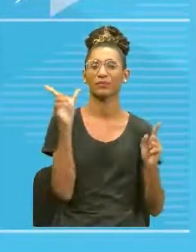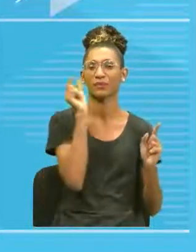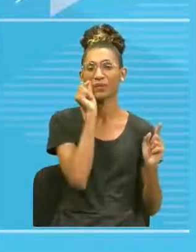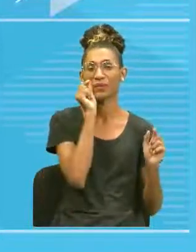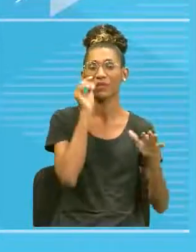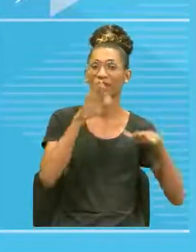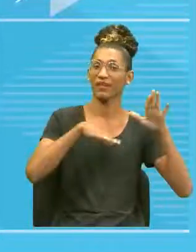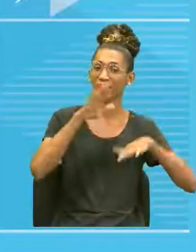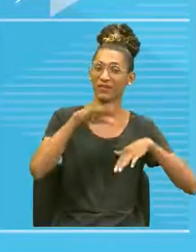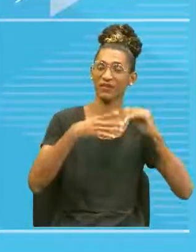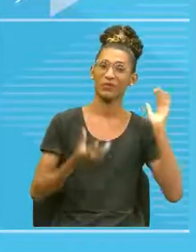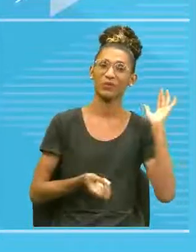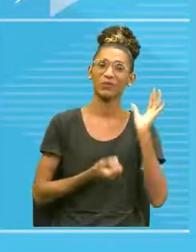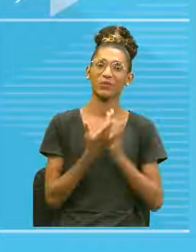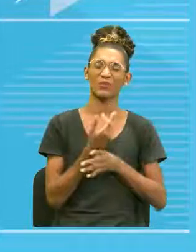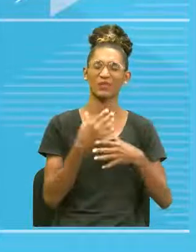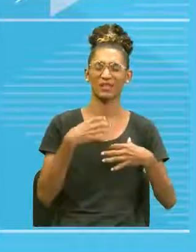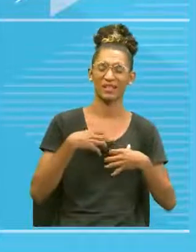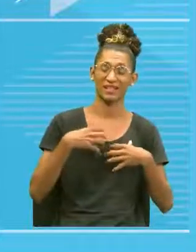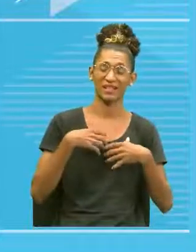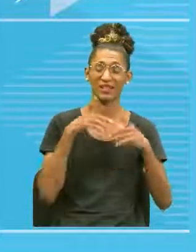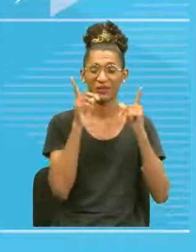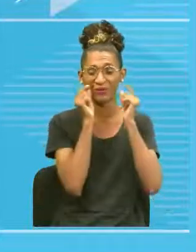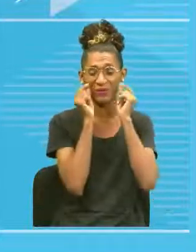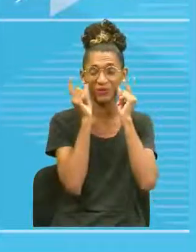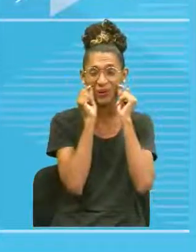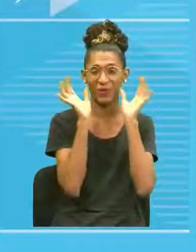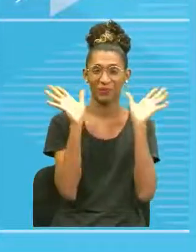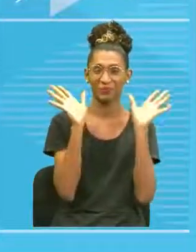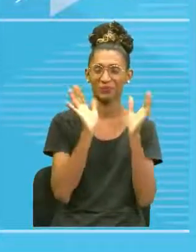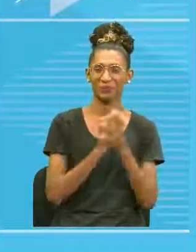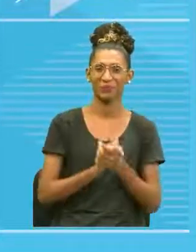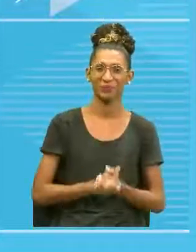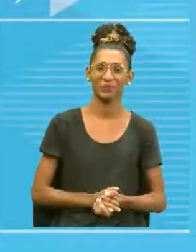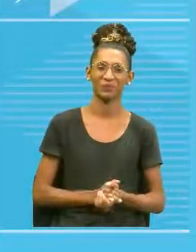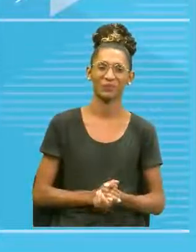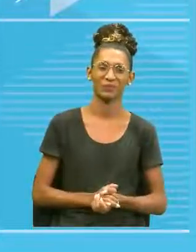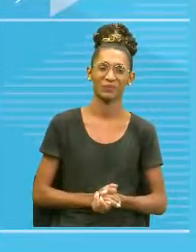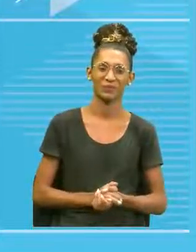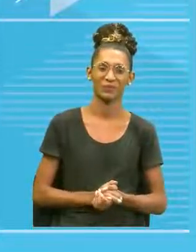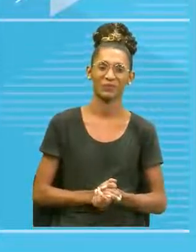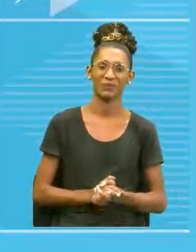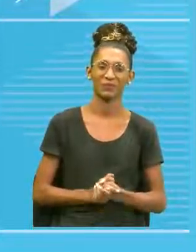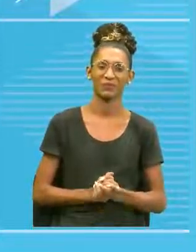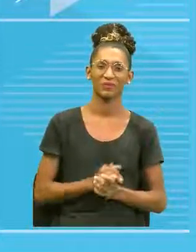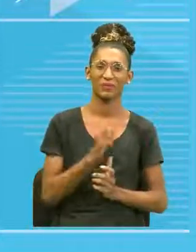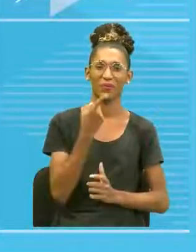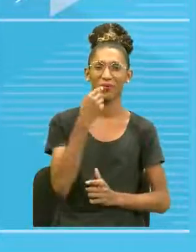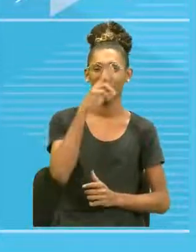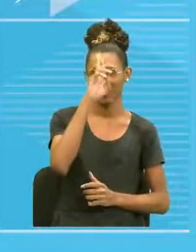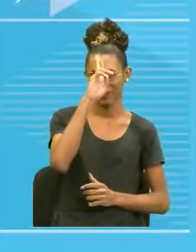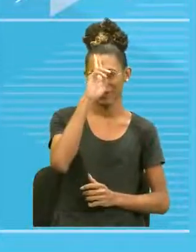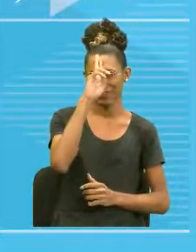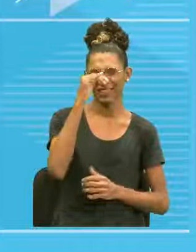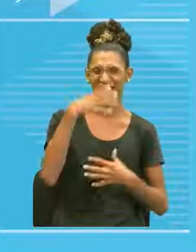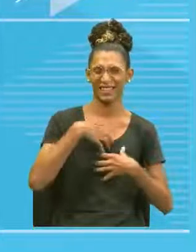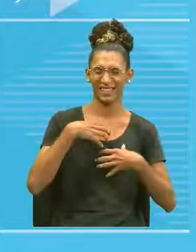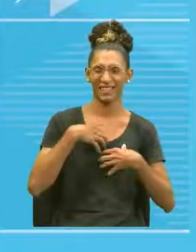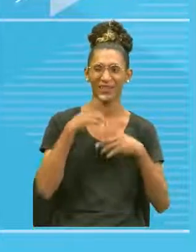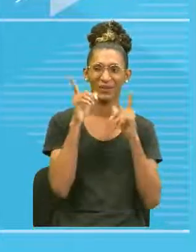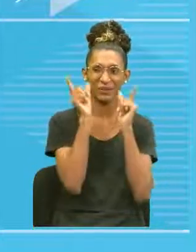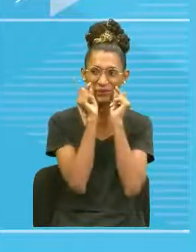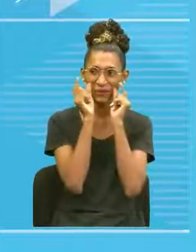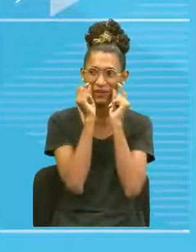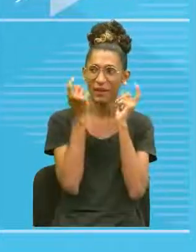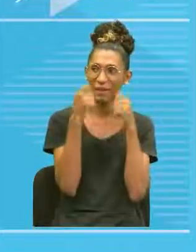bate não sei para vocês vai plantar uma hora aqui às vezes pesa assim um pouco assim o sono aí a gente